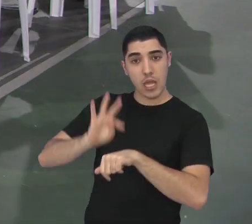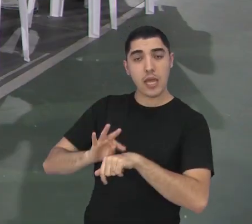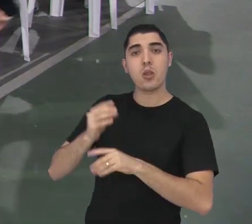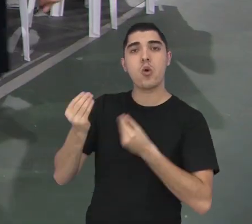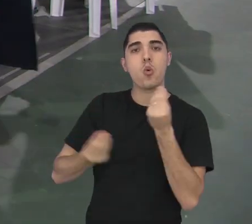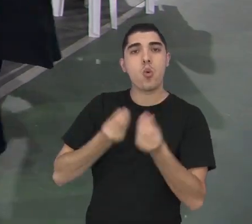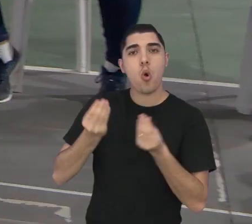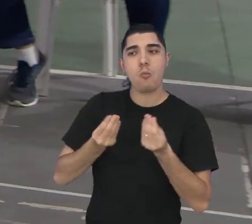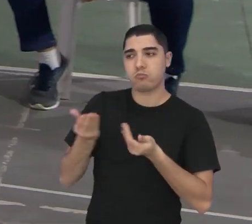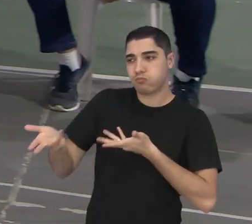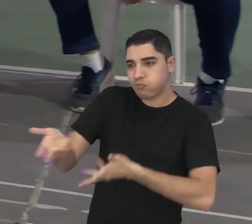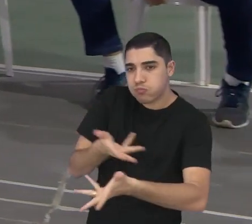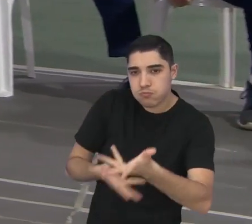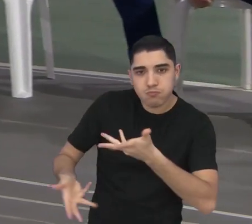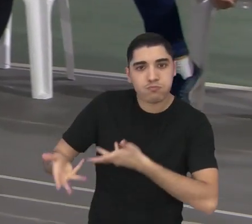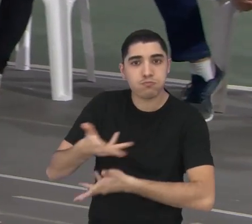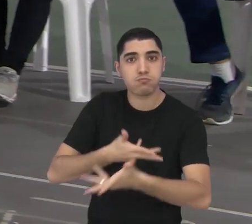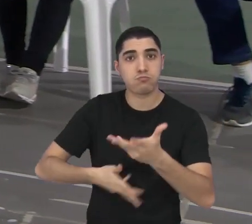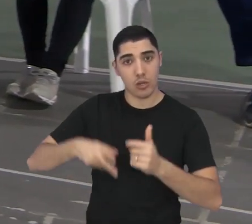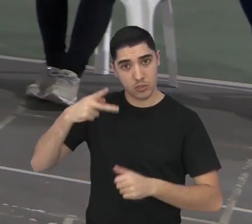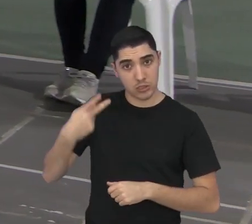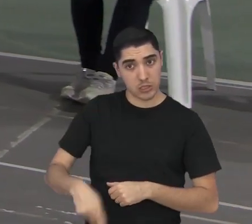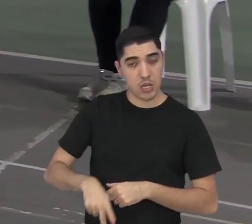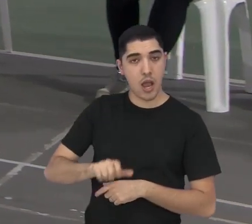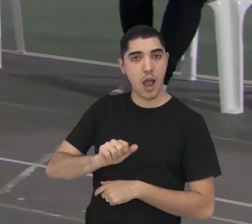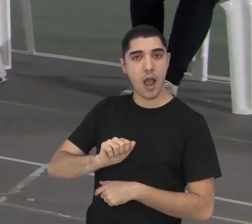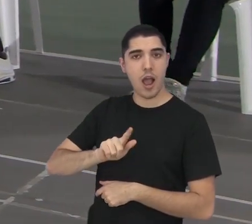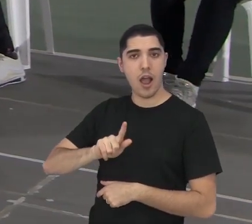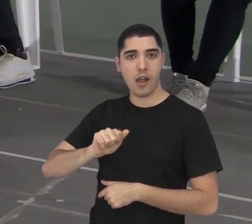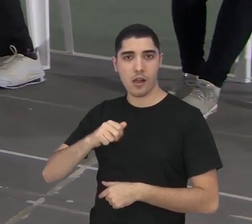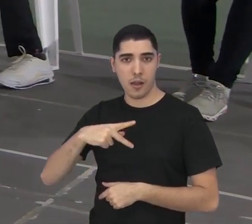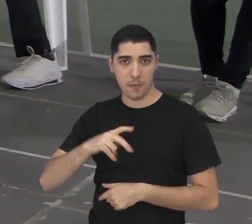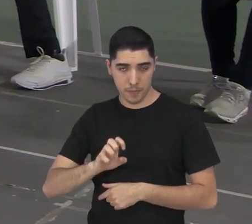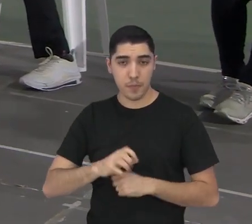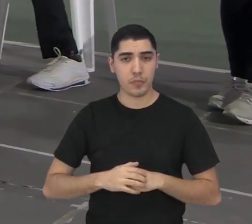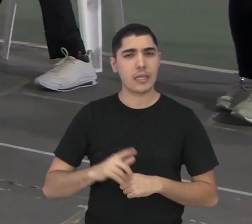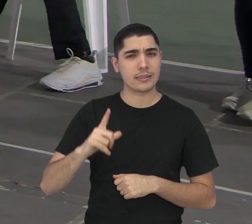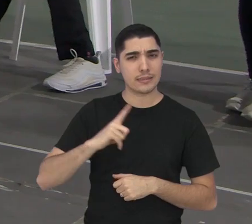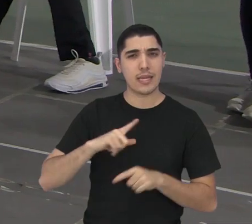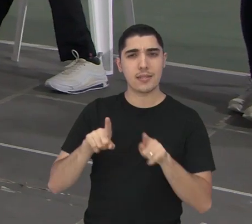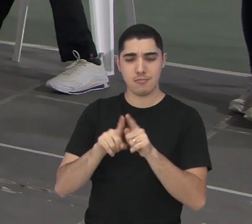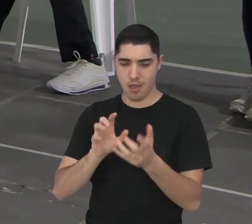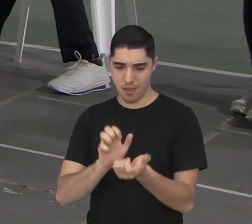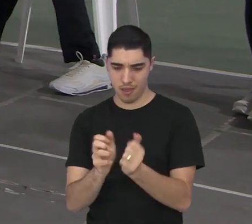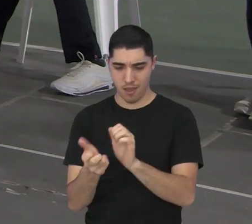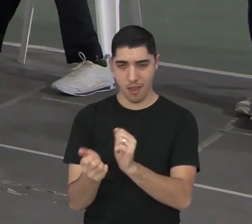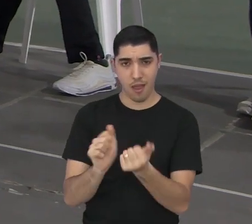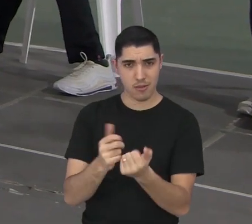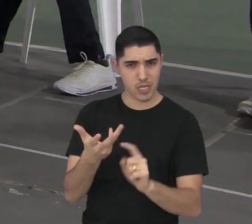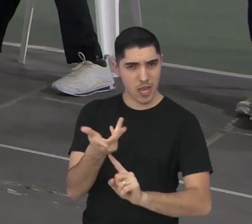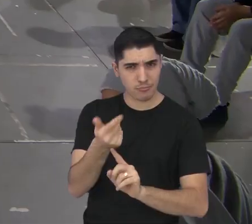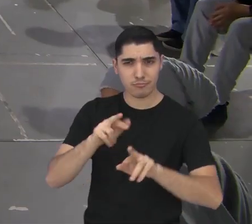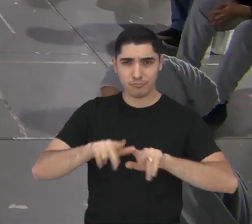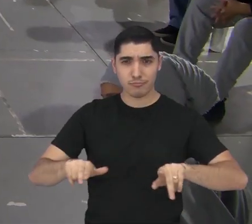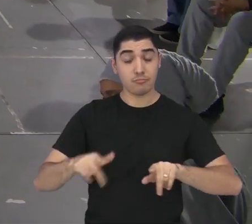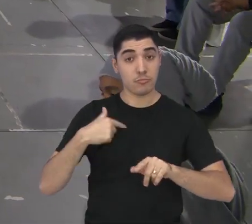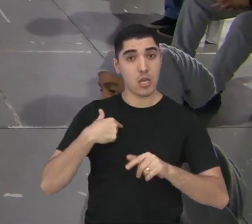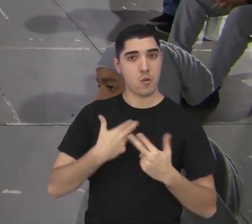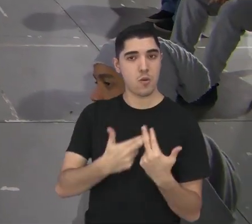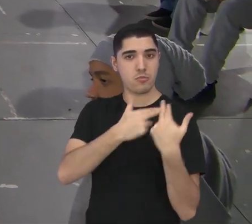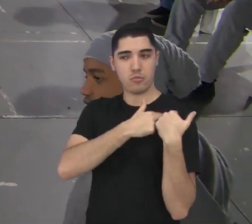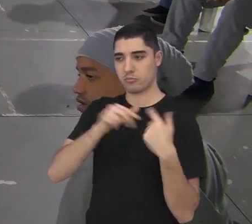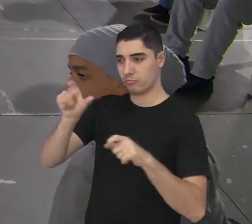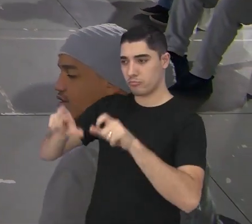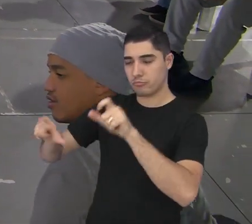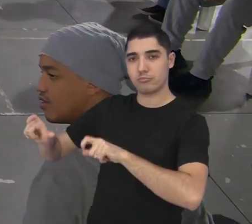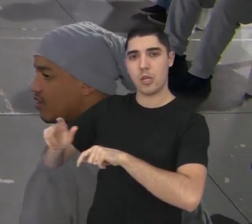técnica pelo serviço de convivência aqui dentro da Ágape, né? Temos artes plásticas, sou